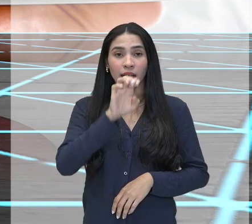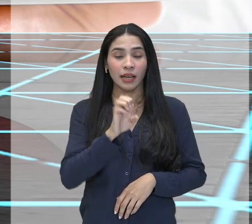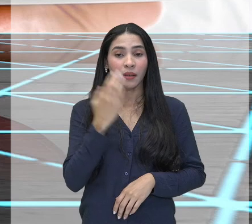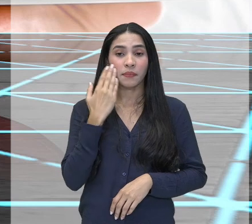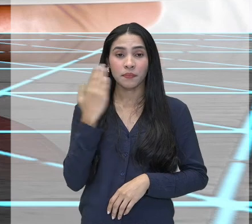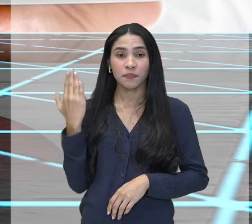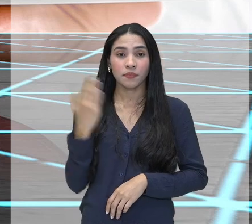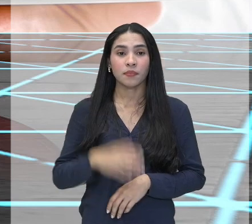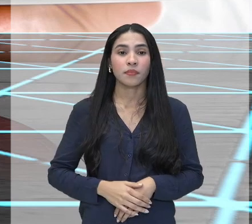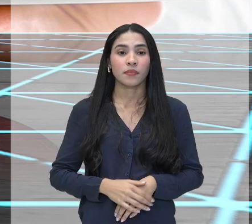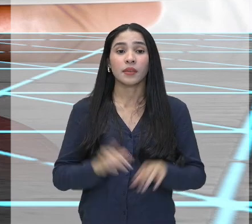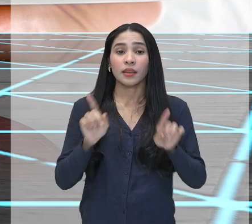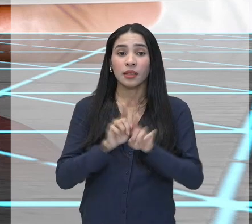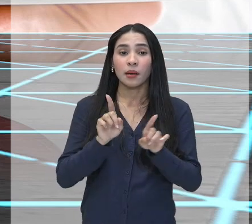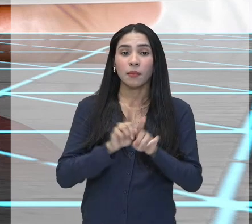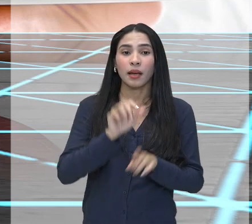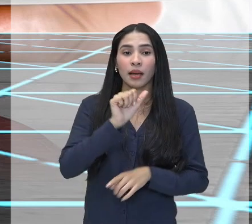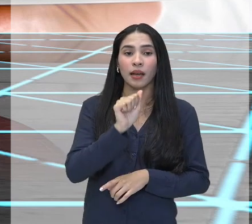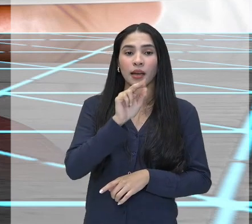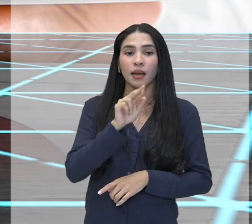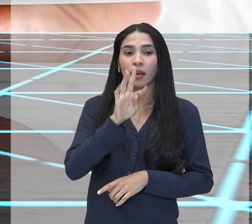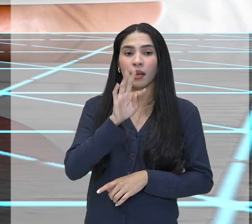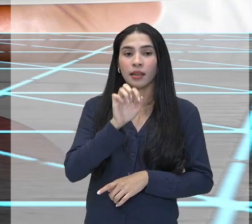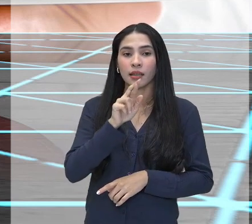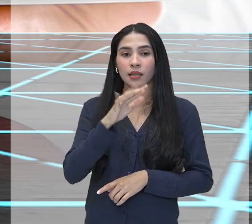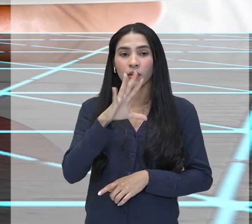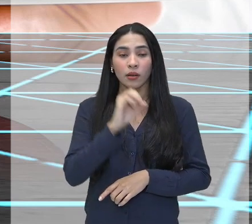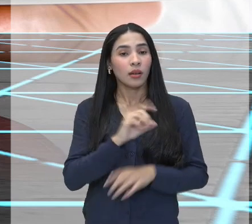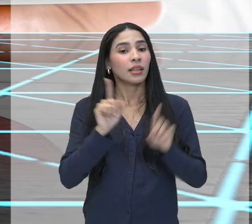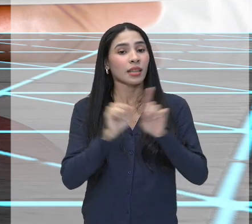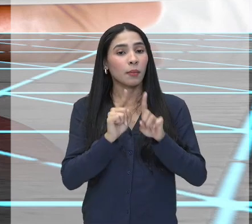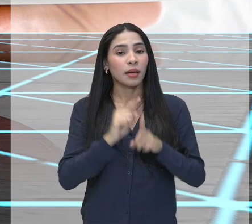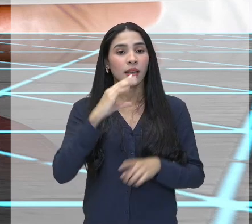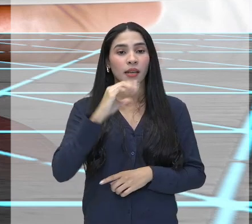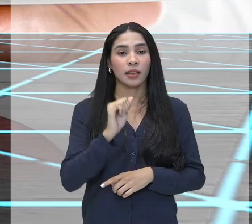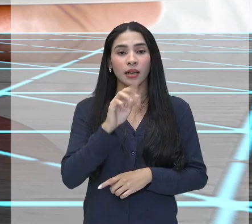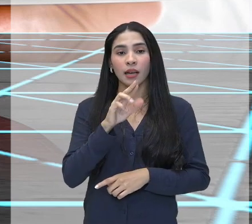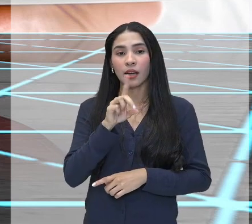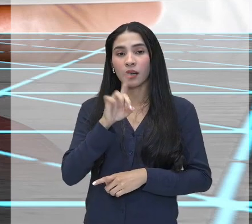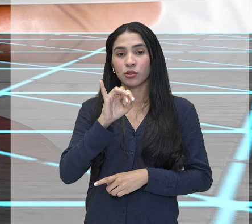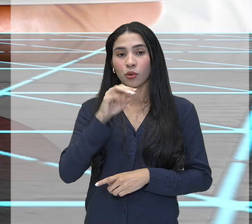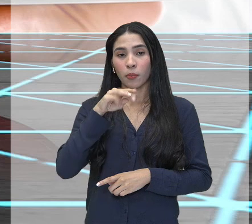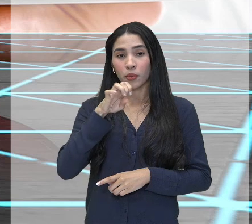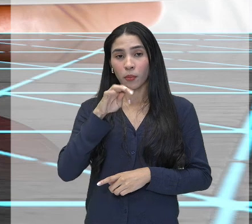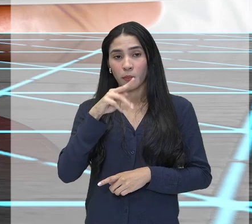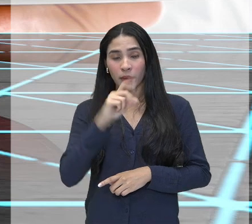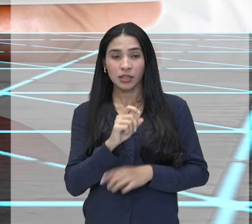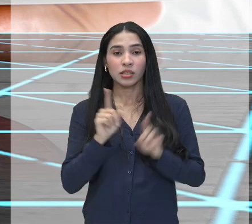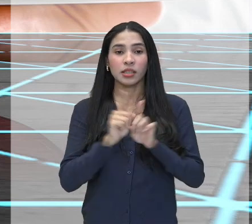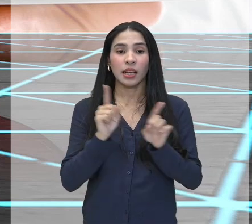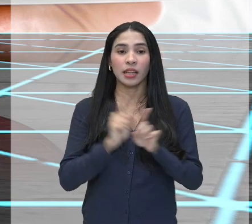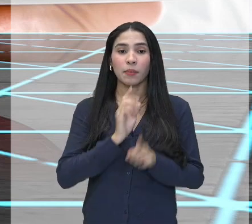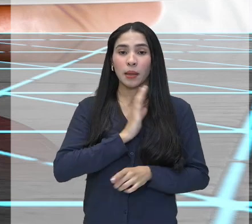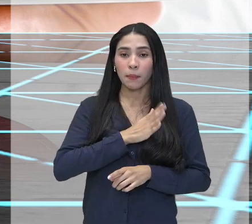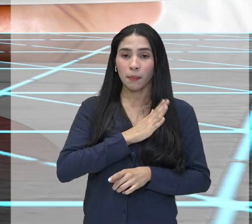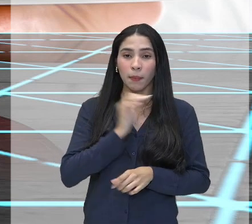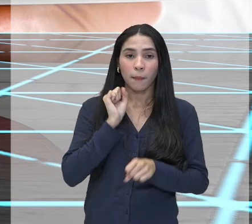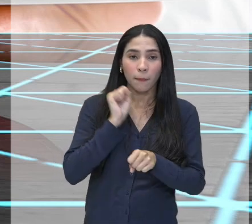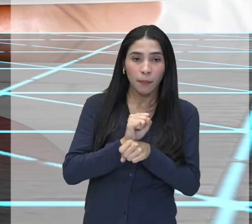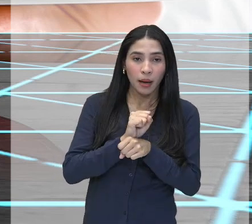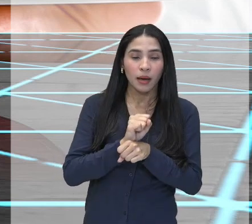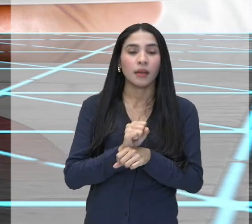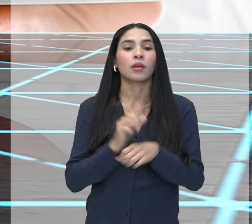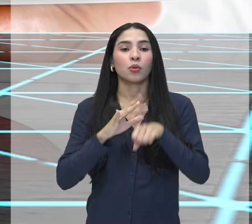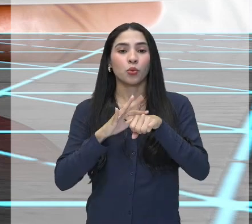né? Arteriosclerose, cardiomiopatia, que são doenças relacionadas ao coração, infarto, doença arterial periférica